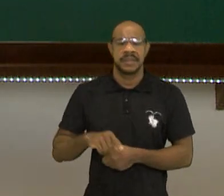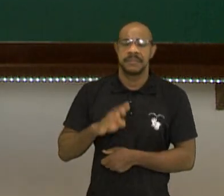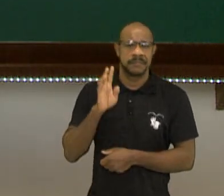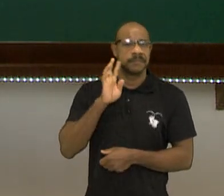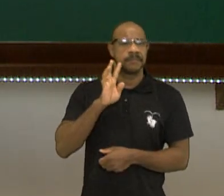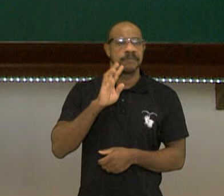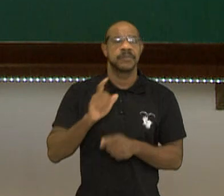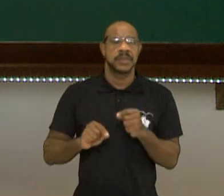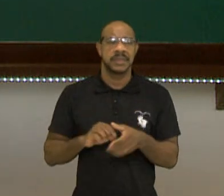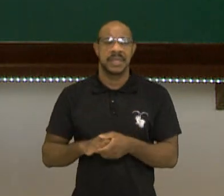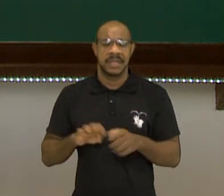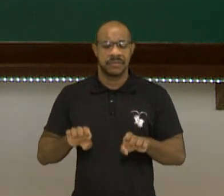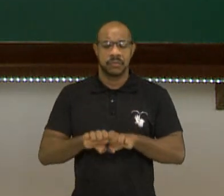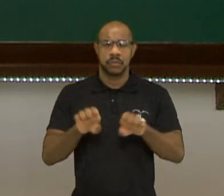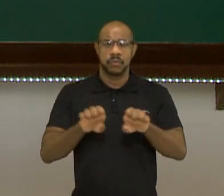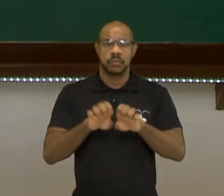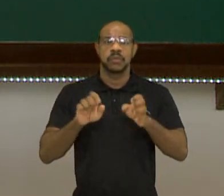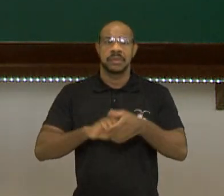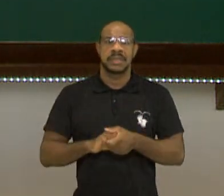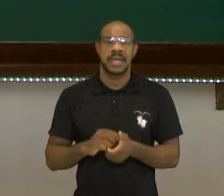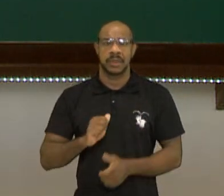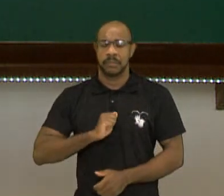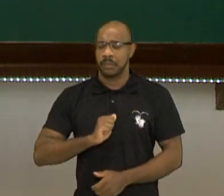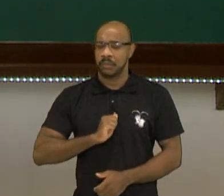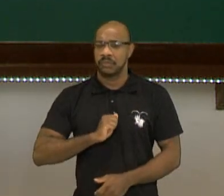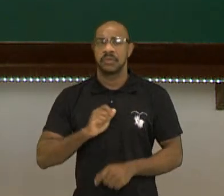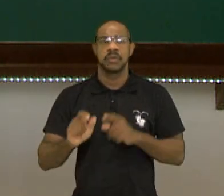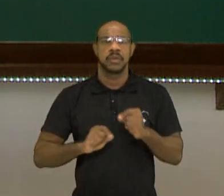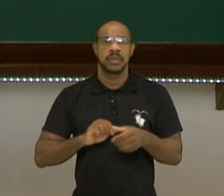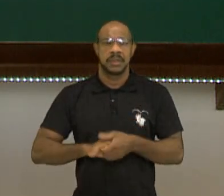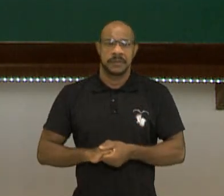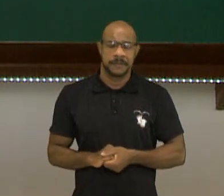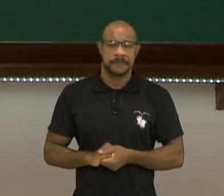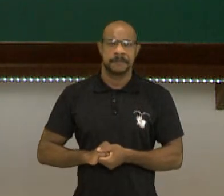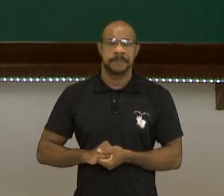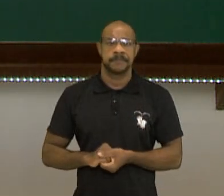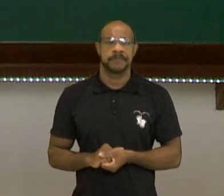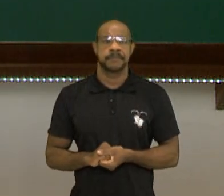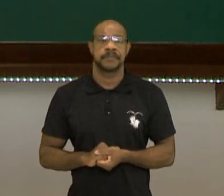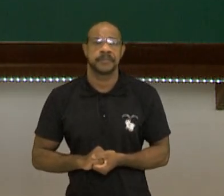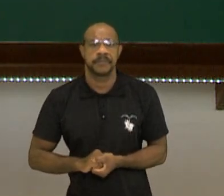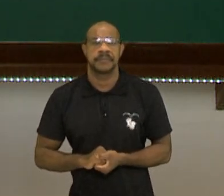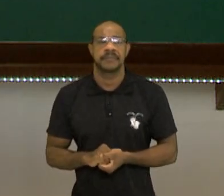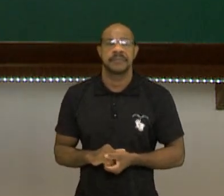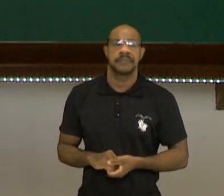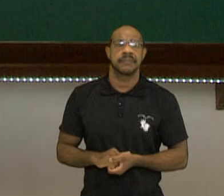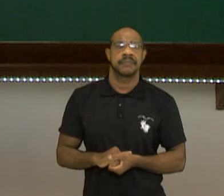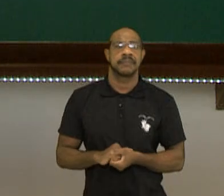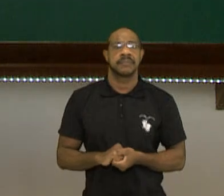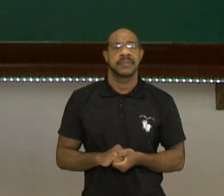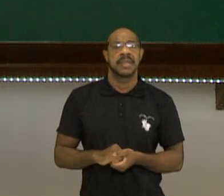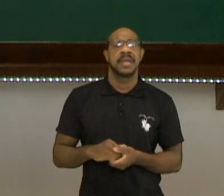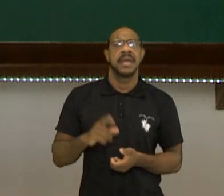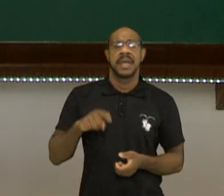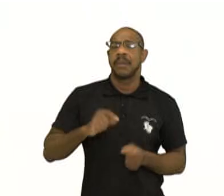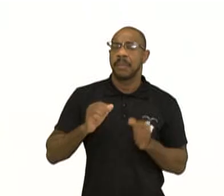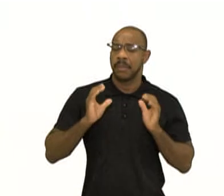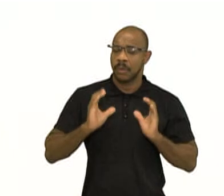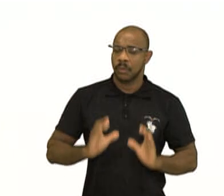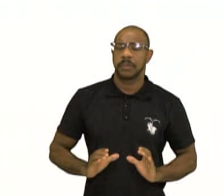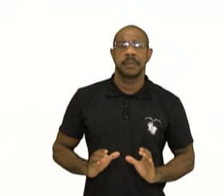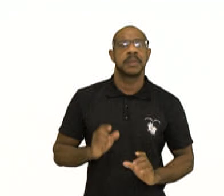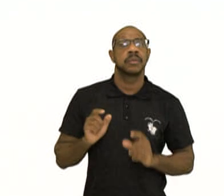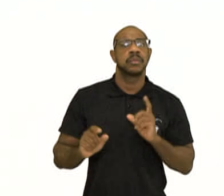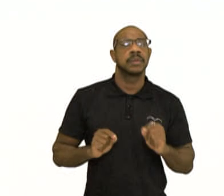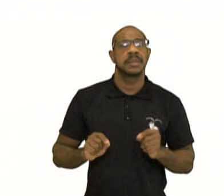dessa estrutura científica da antropologia, que é o relativismo cultural. Então, a postura pela qual cada